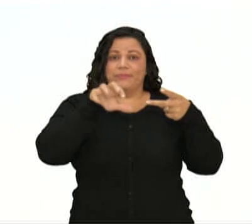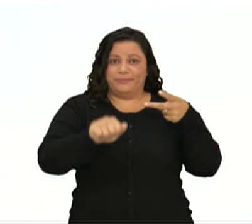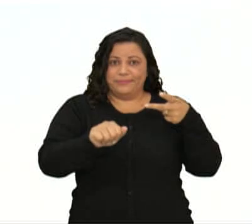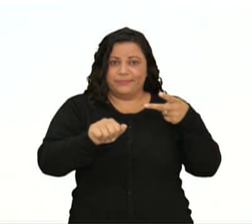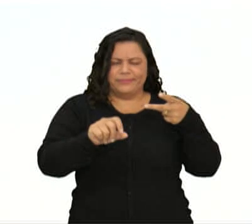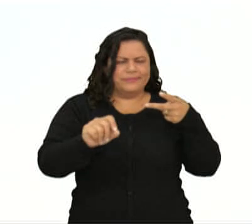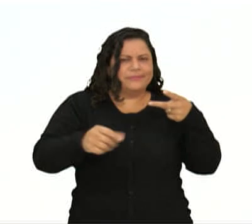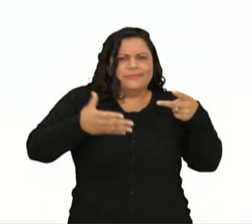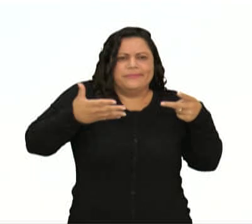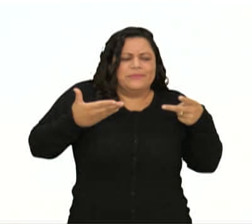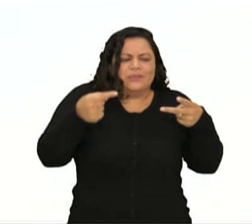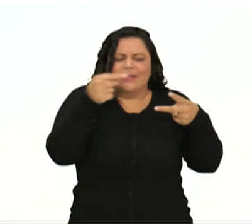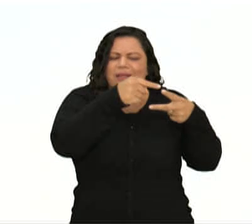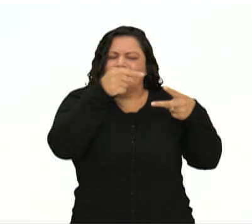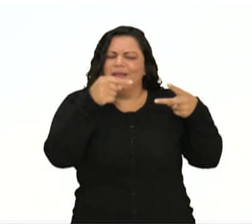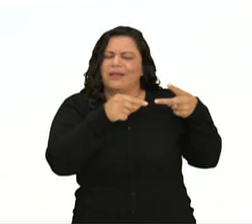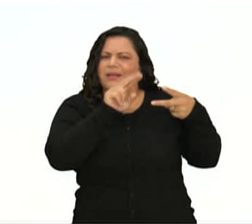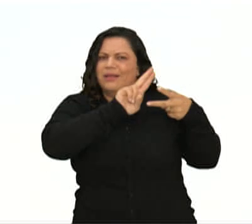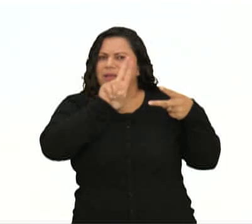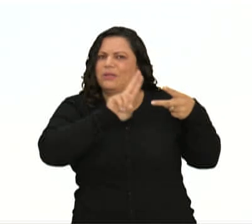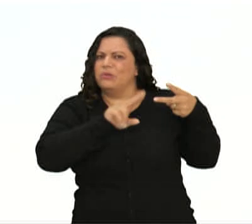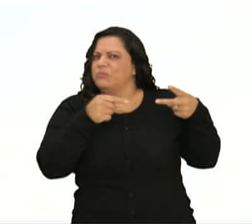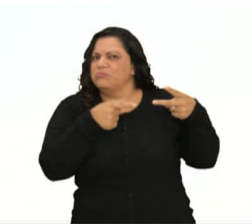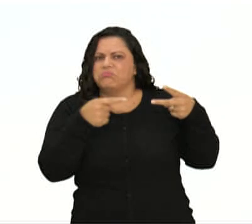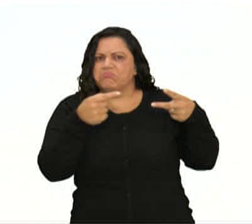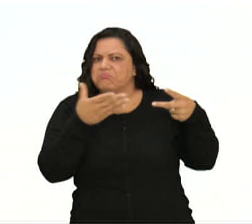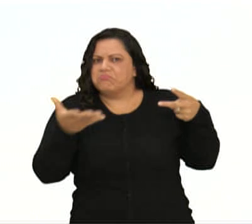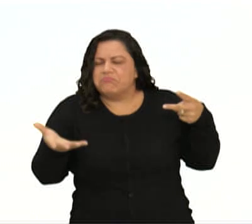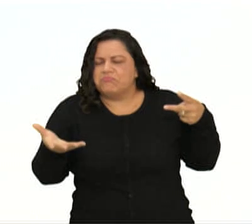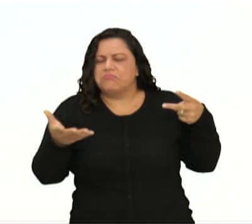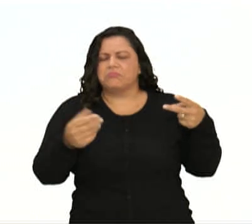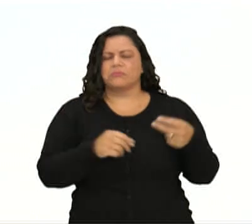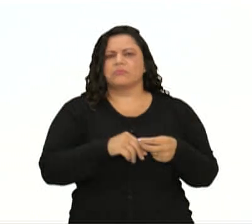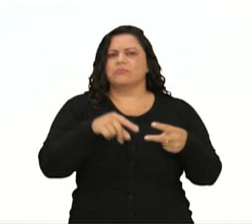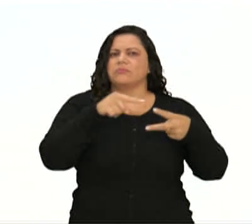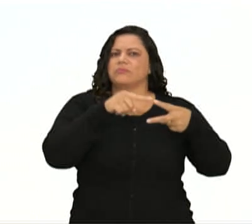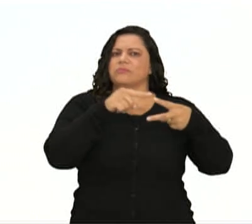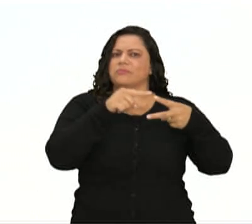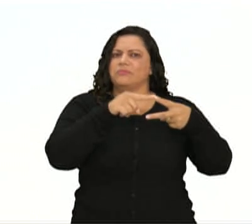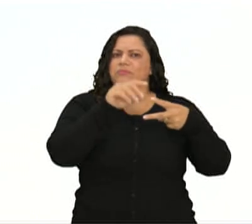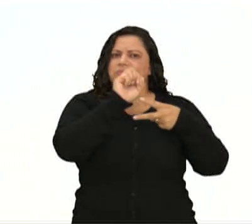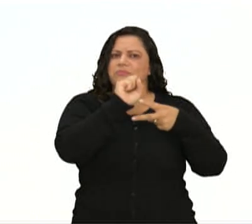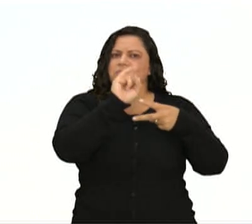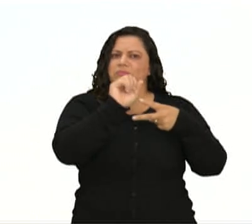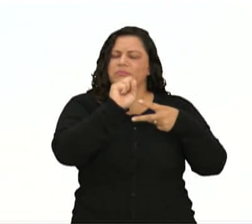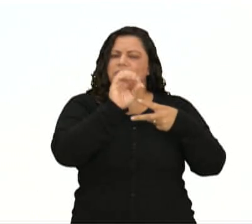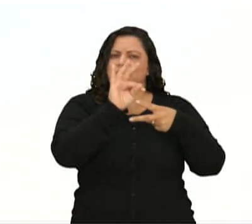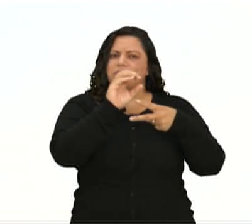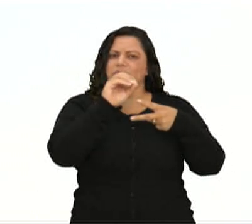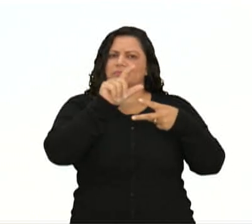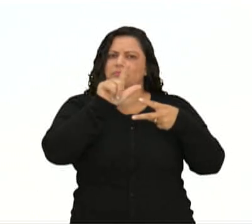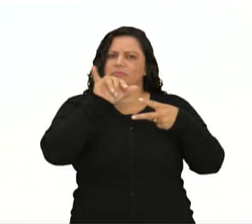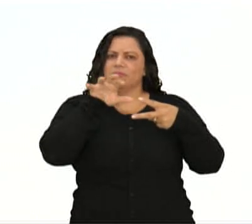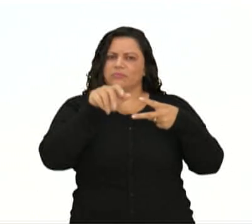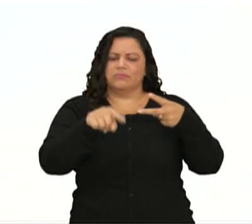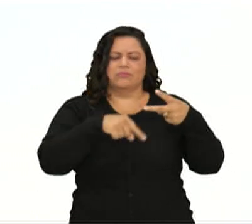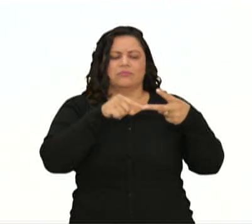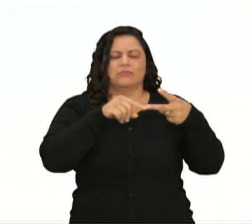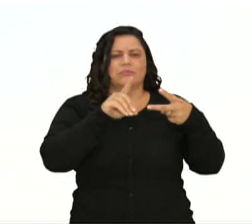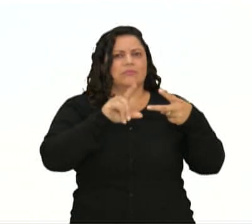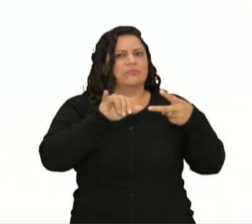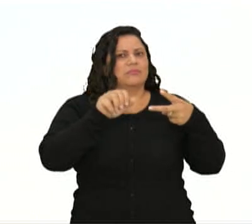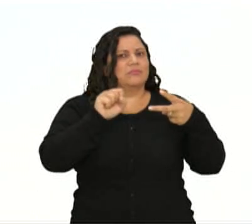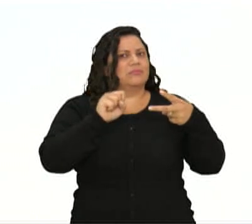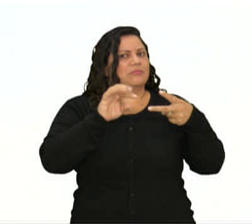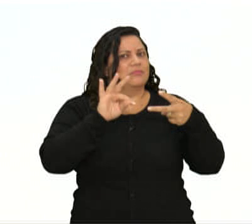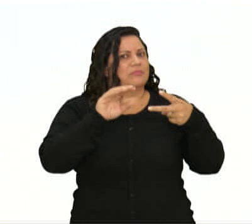O que se refere a esses dois nomes aí? Pressão arterial sistólica e diastólica. Com base nessa aula você já consegue